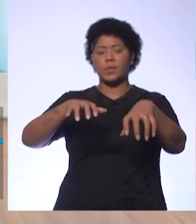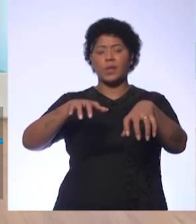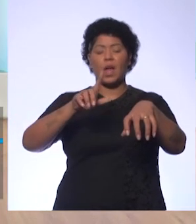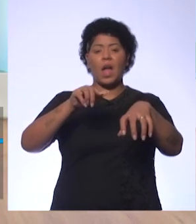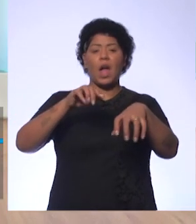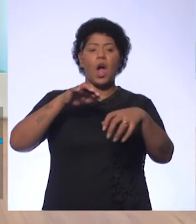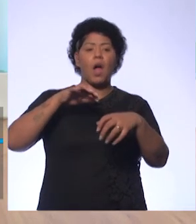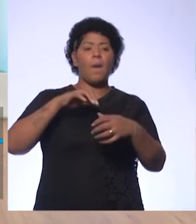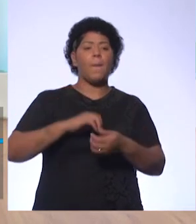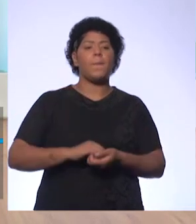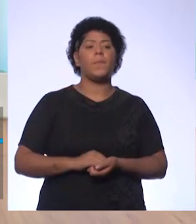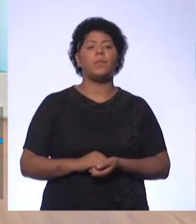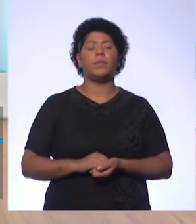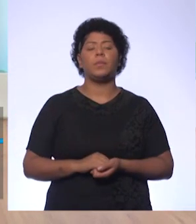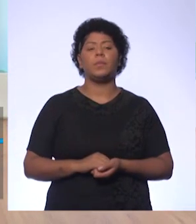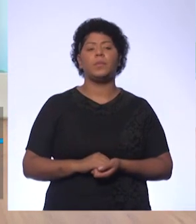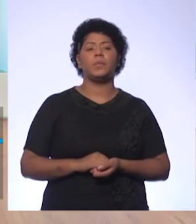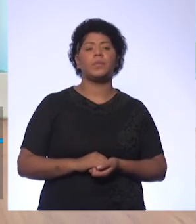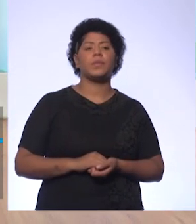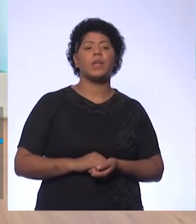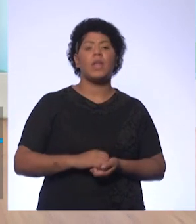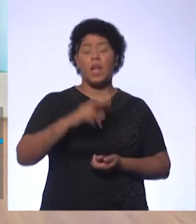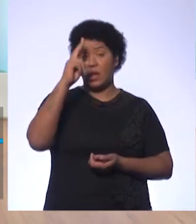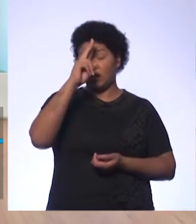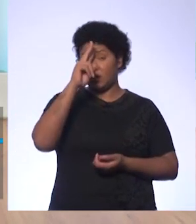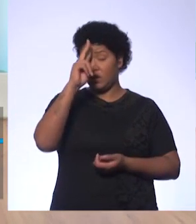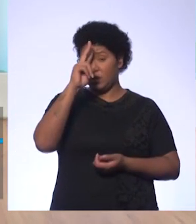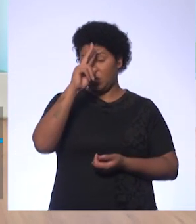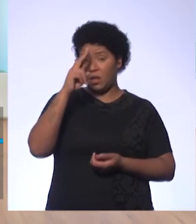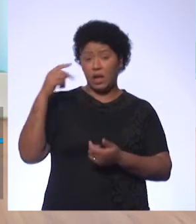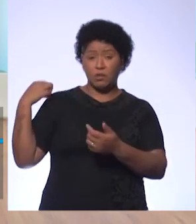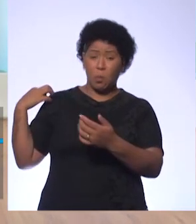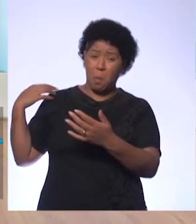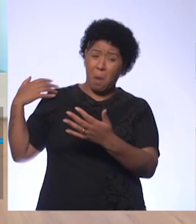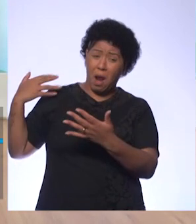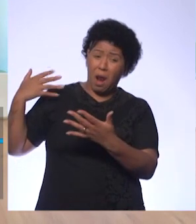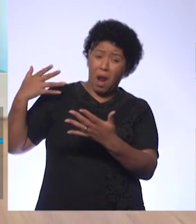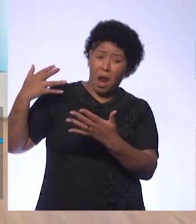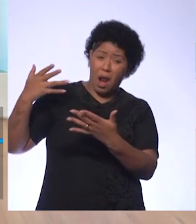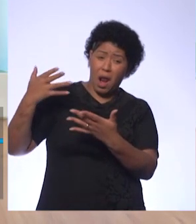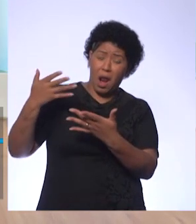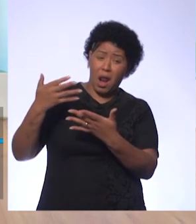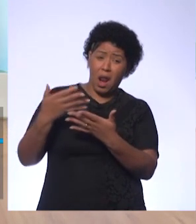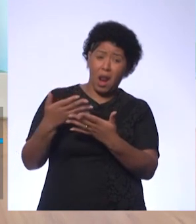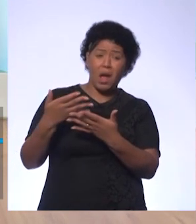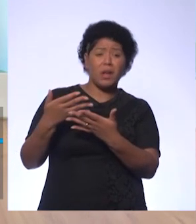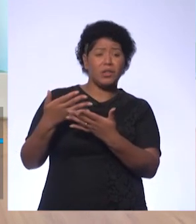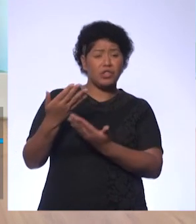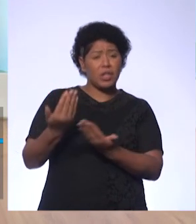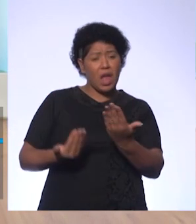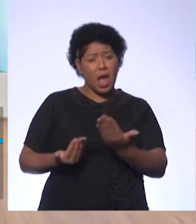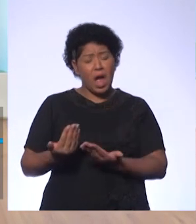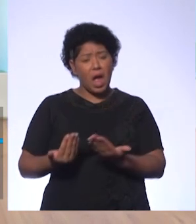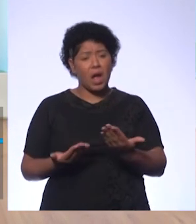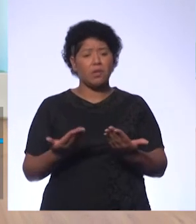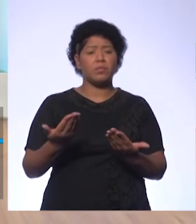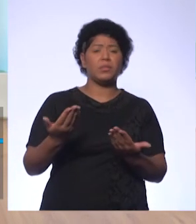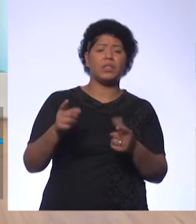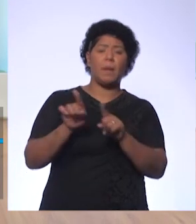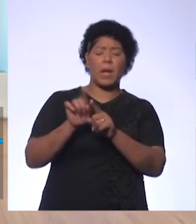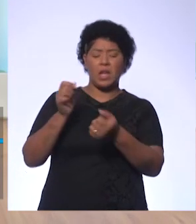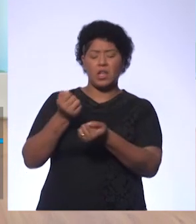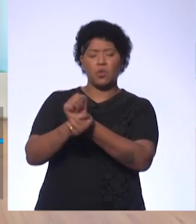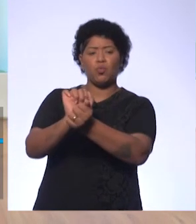humanidade é a luta de classes, e essa história ela vem desde a antiguidade entre servos e escravos, né, na